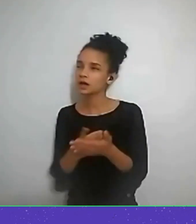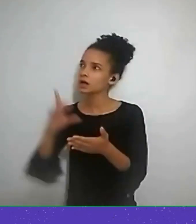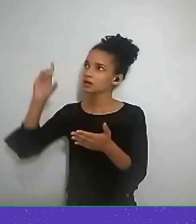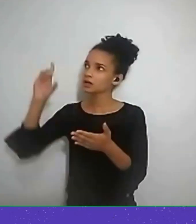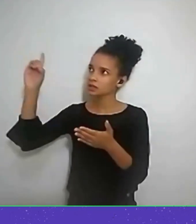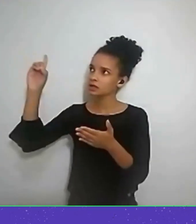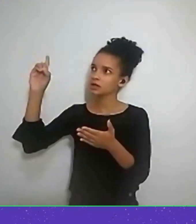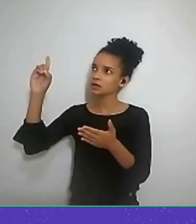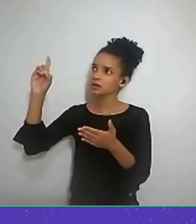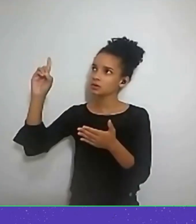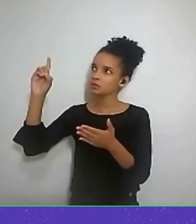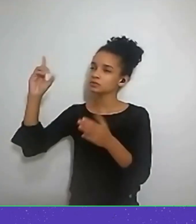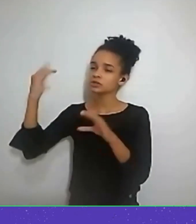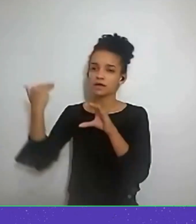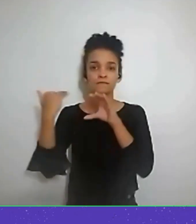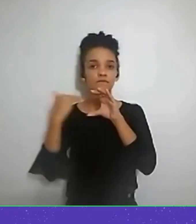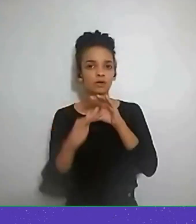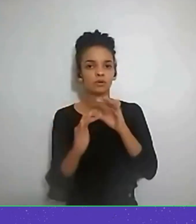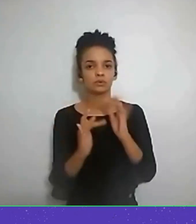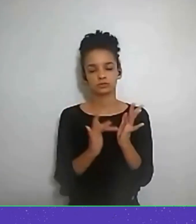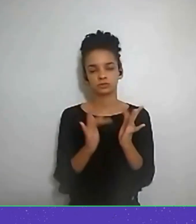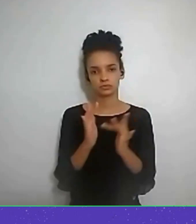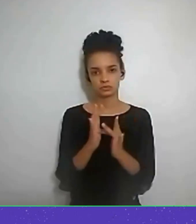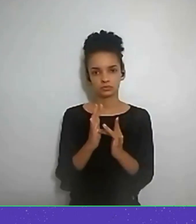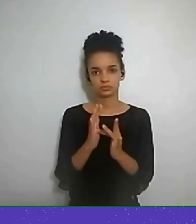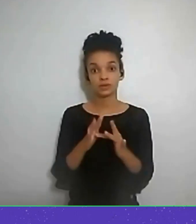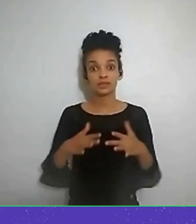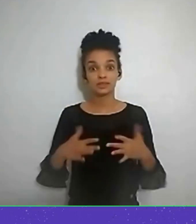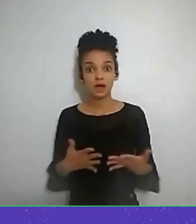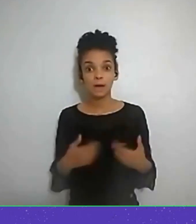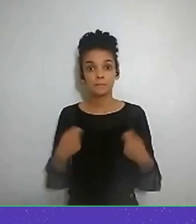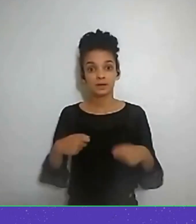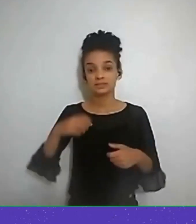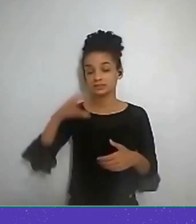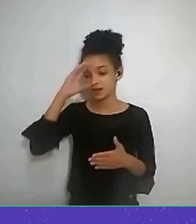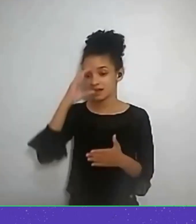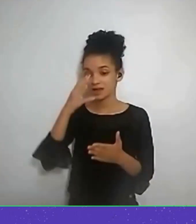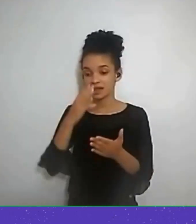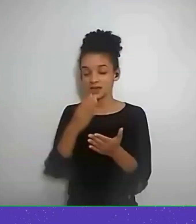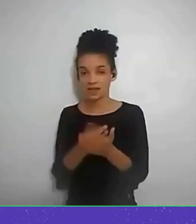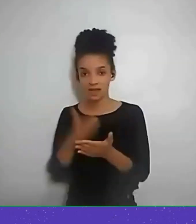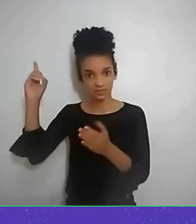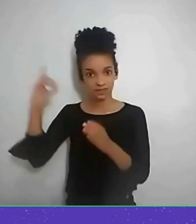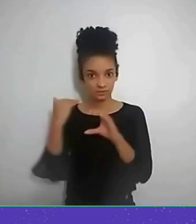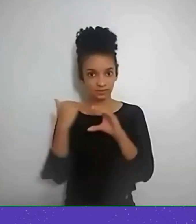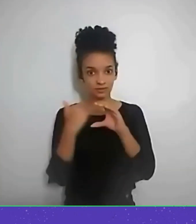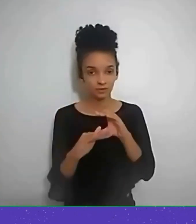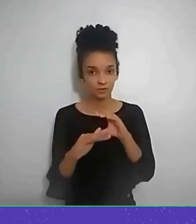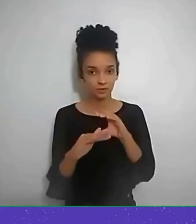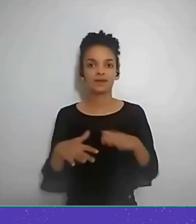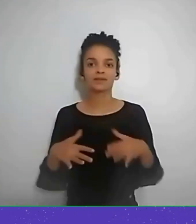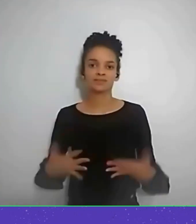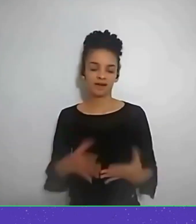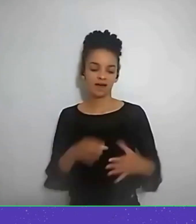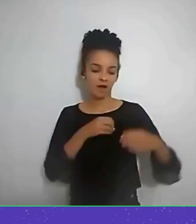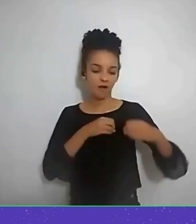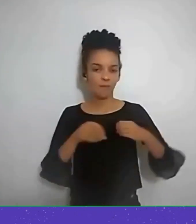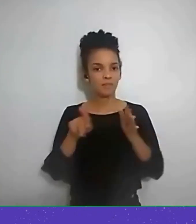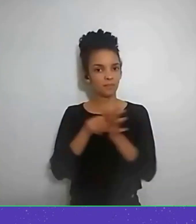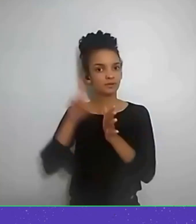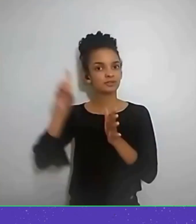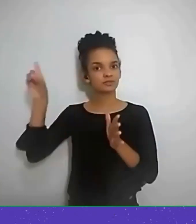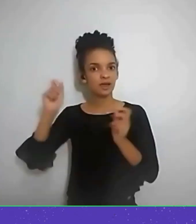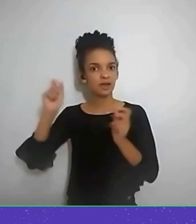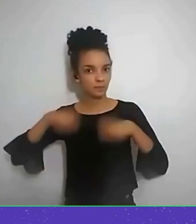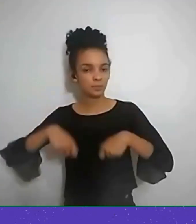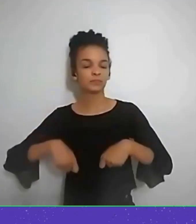basta crer no profeta, crer no enviado, a obra de Deus é feita. A nossa